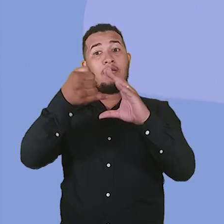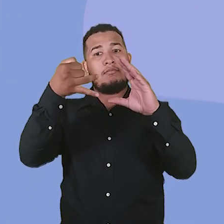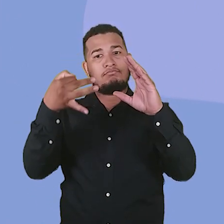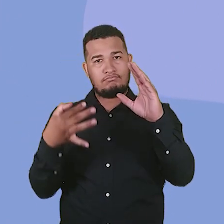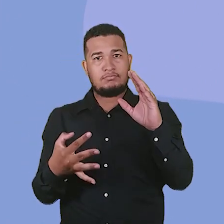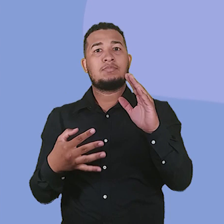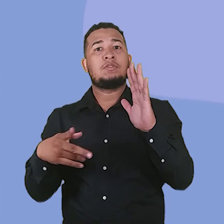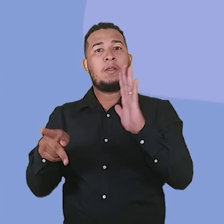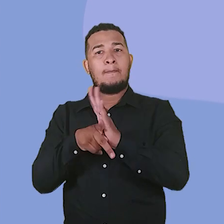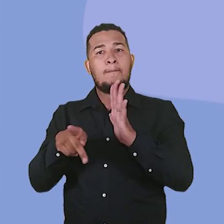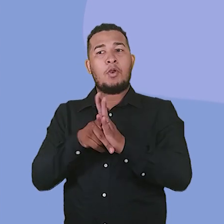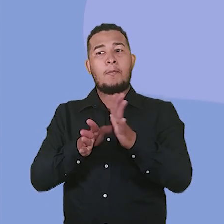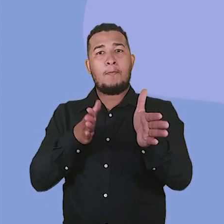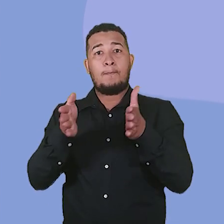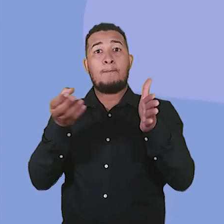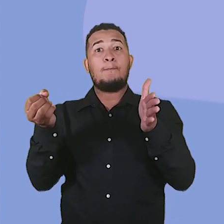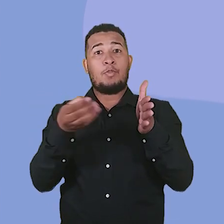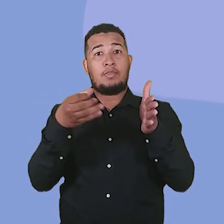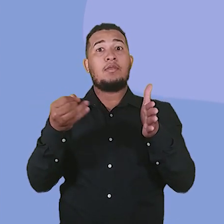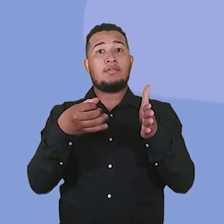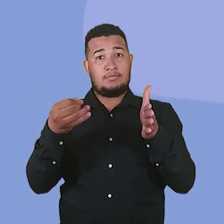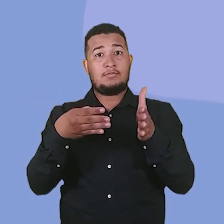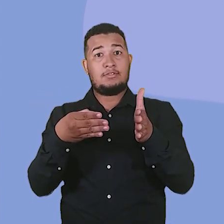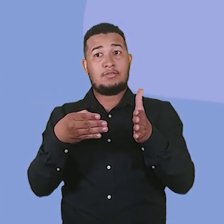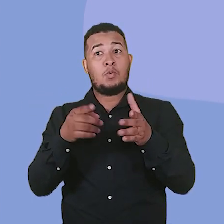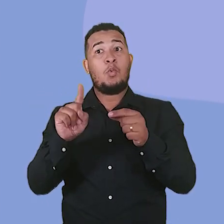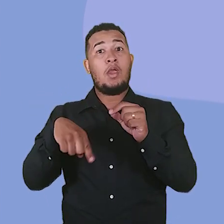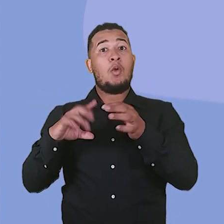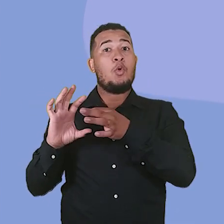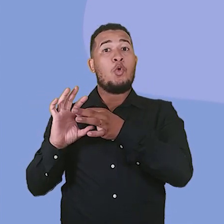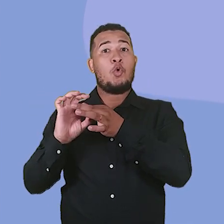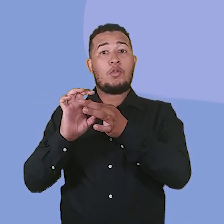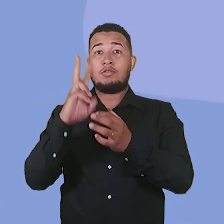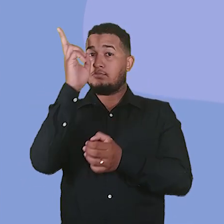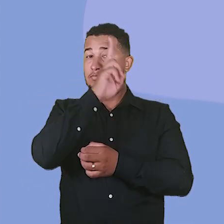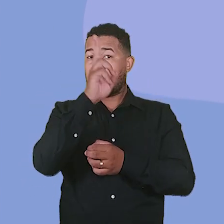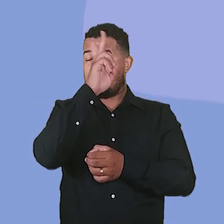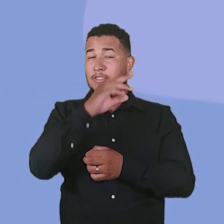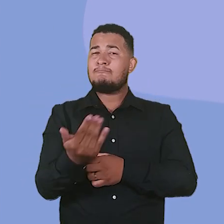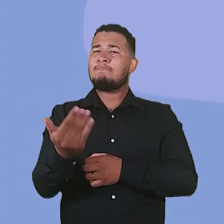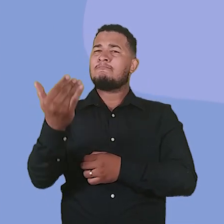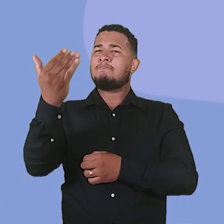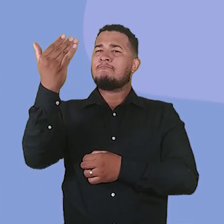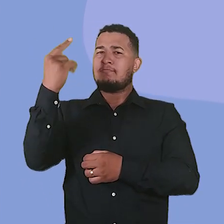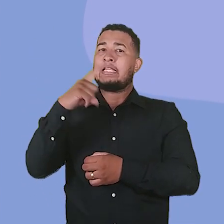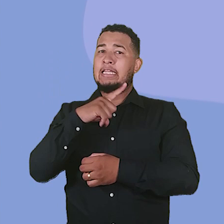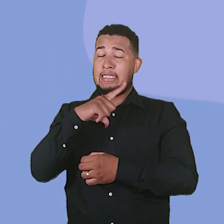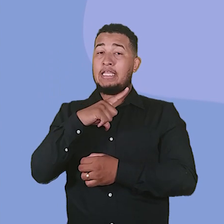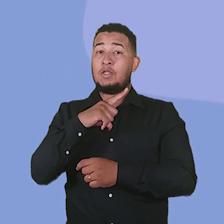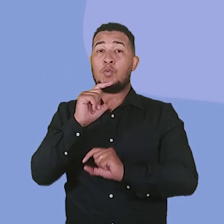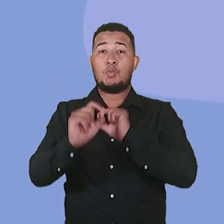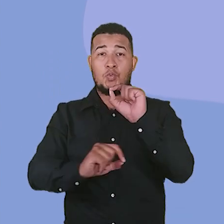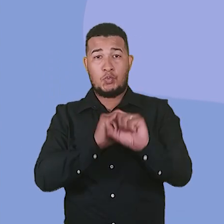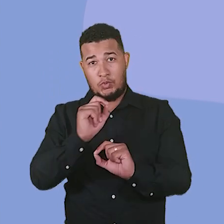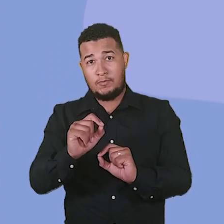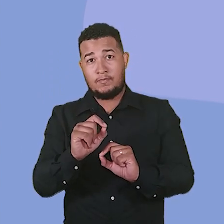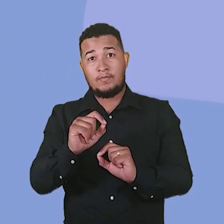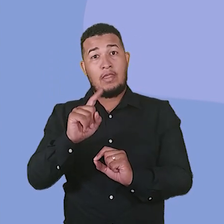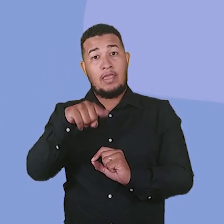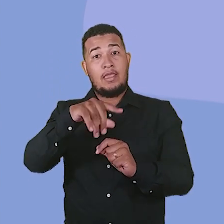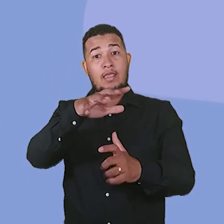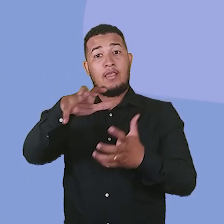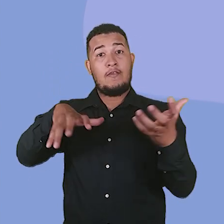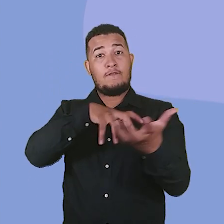as características da modernidade, que é o contexto histórico que surge essa ciência, é